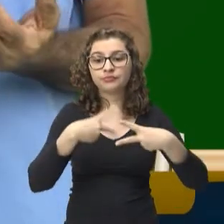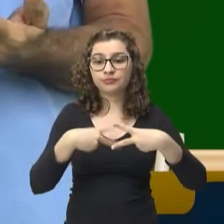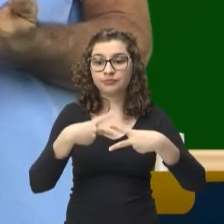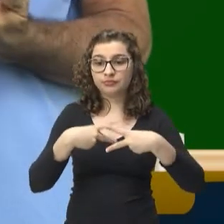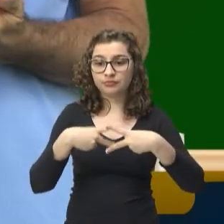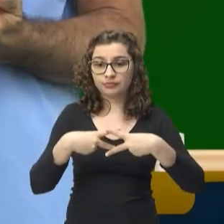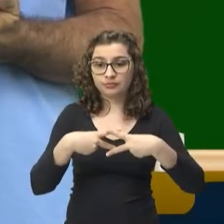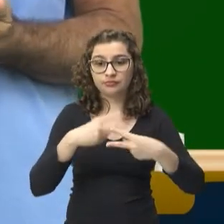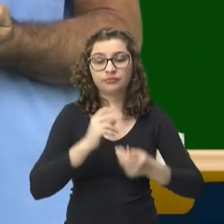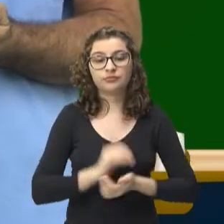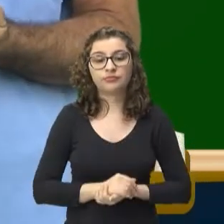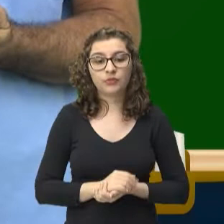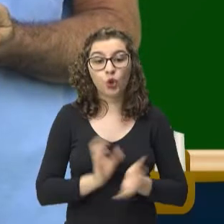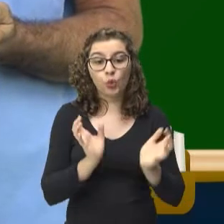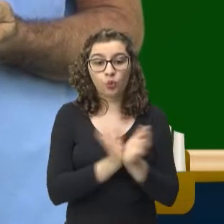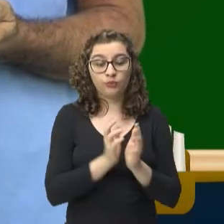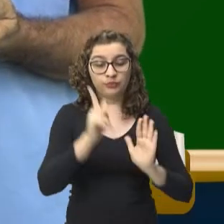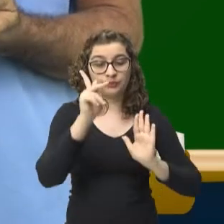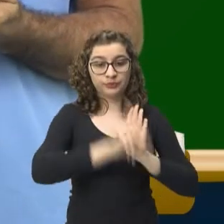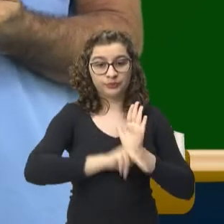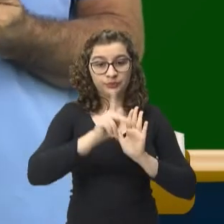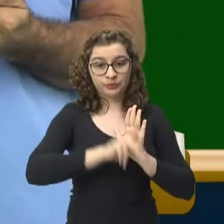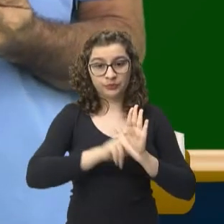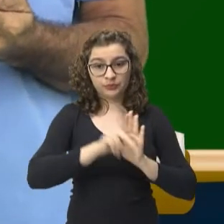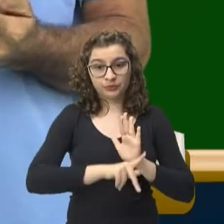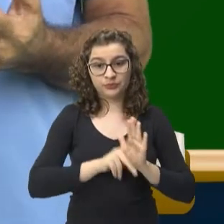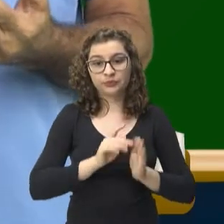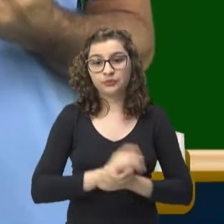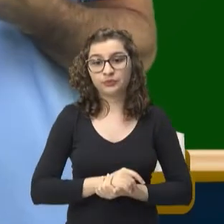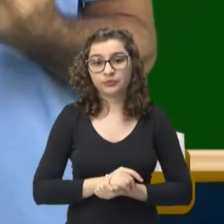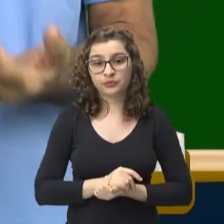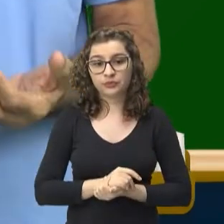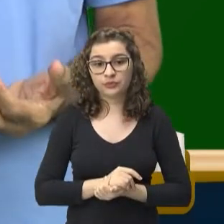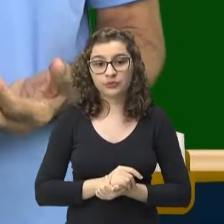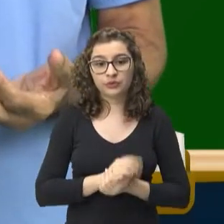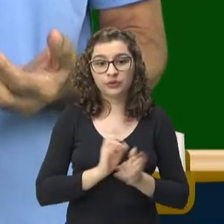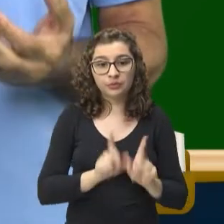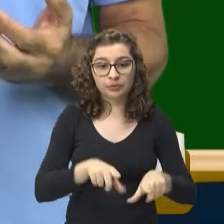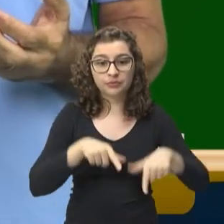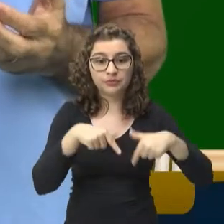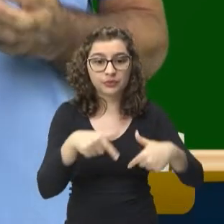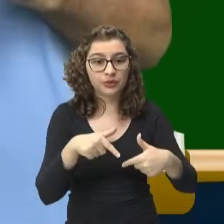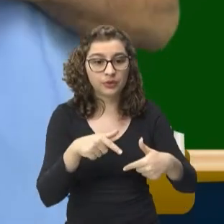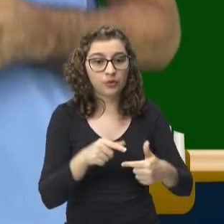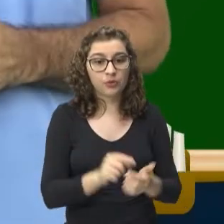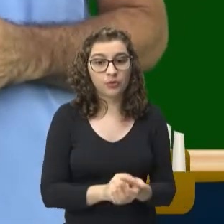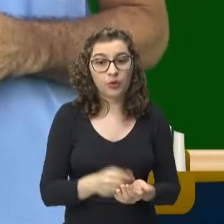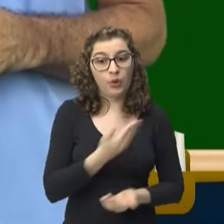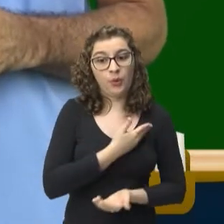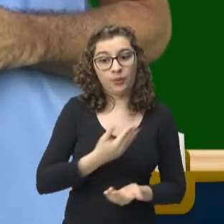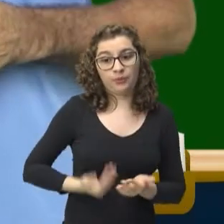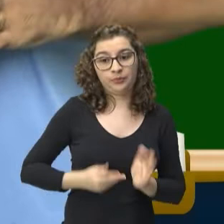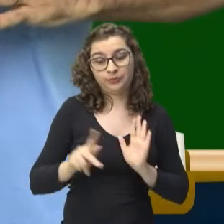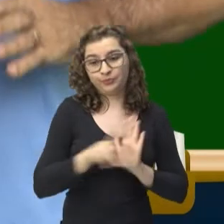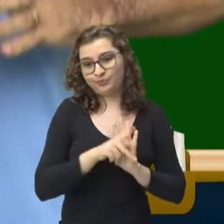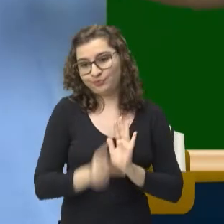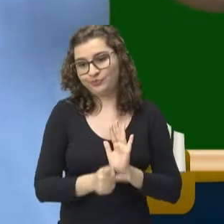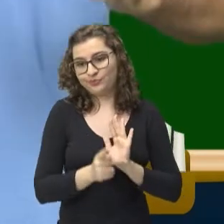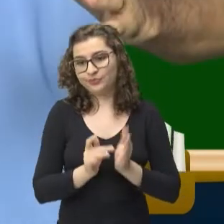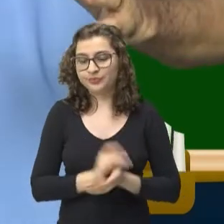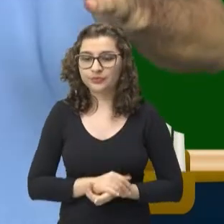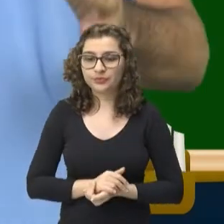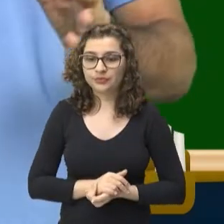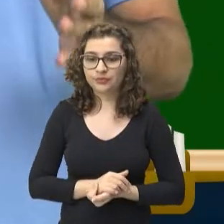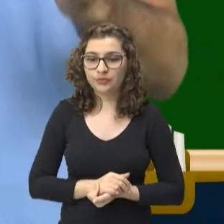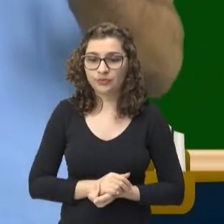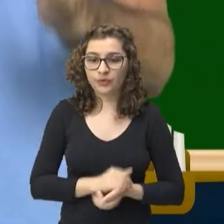públicas são um conjunto de projetos, programas e atividades realizadas pelo governo, né? É o governo que